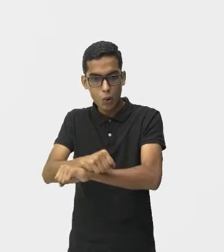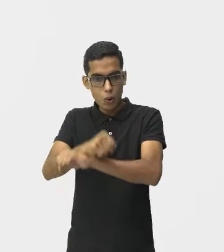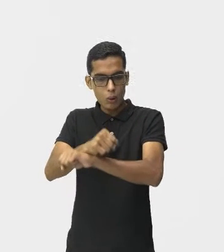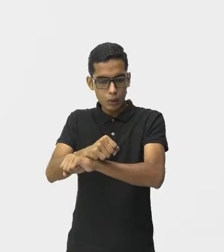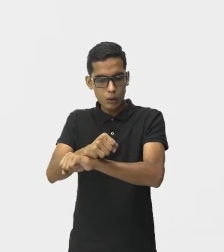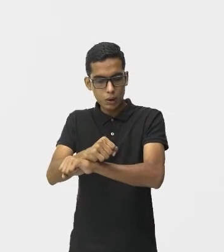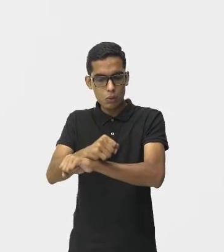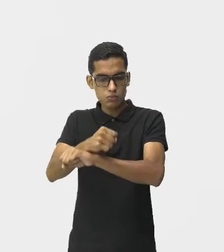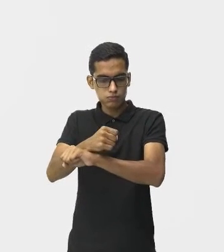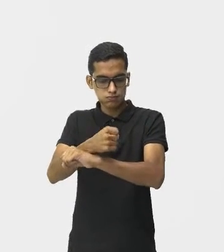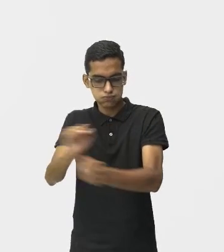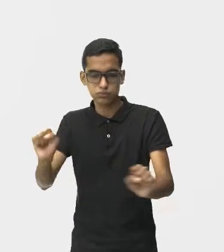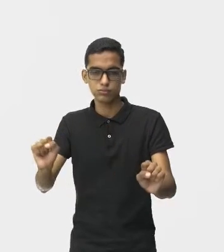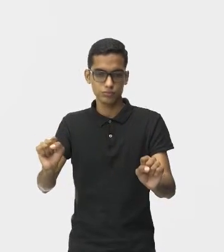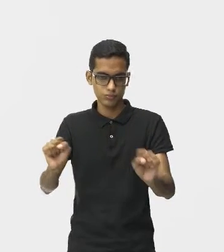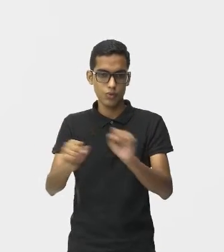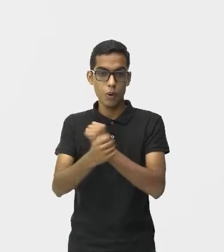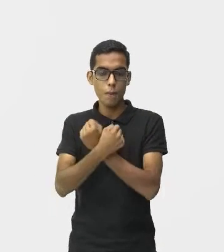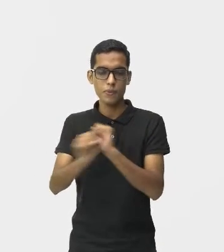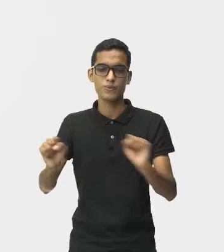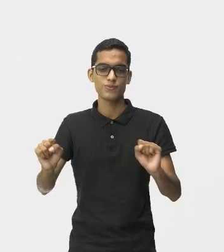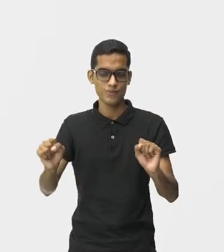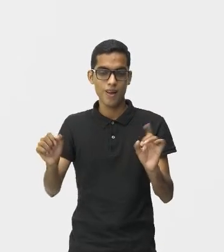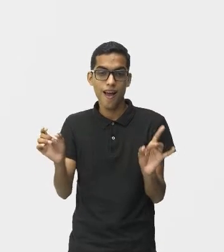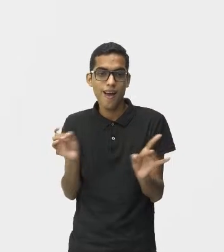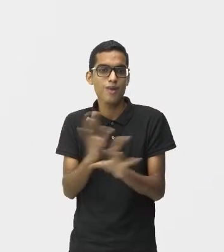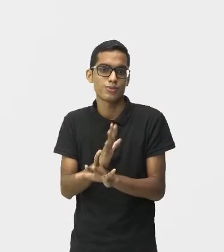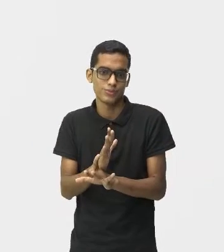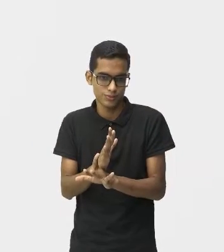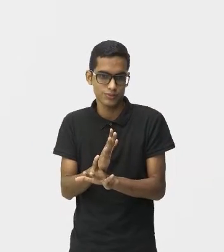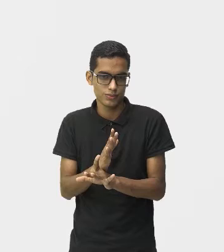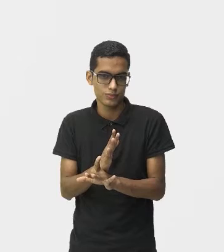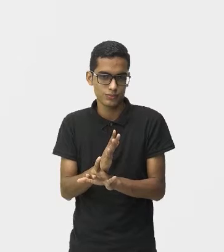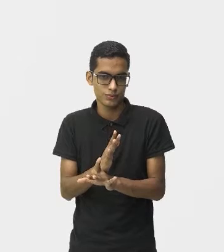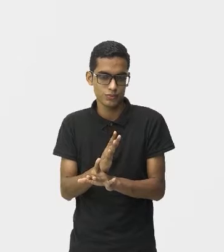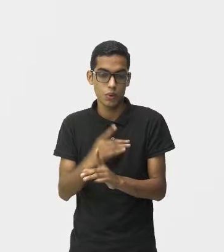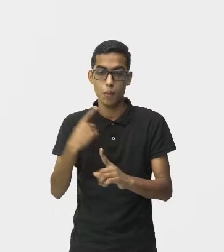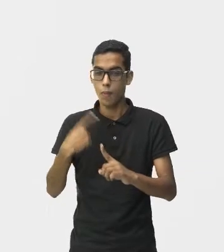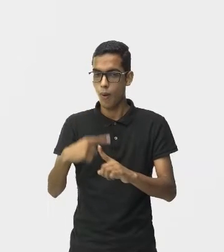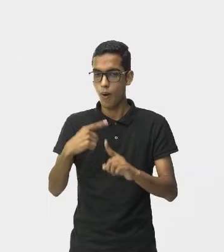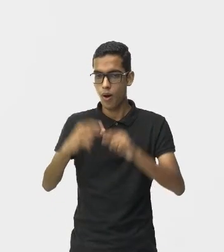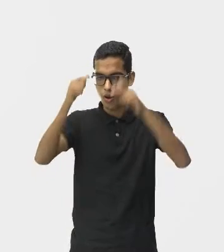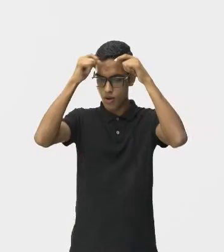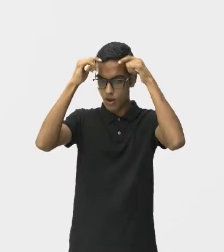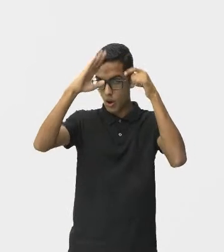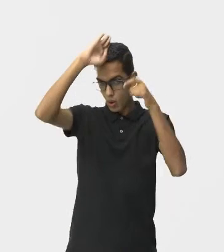exponencialmente graças às suas guerras, saques e conquistas, a obtenção de escravos